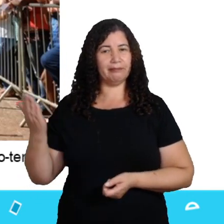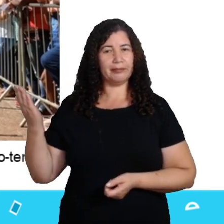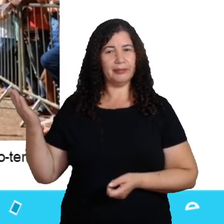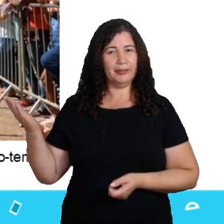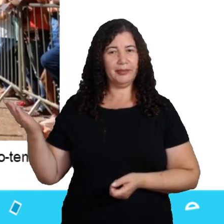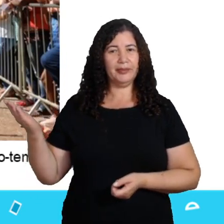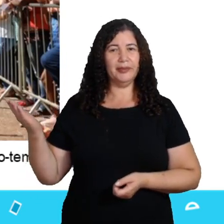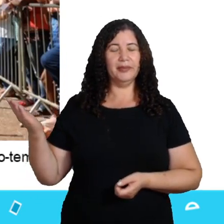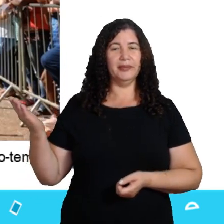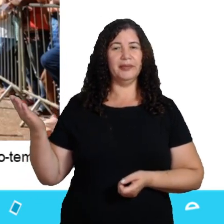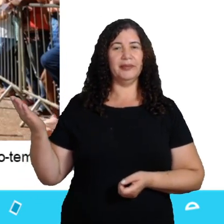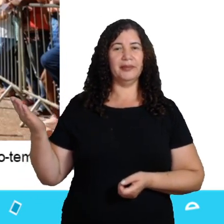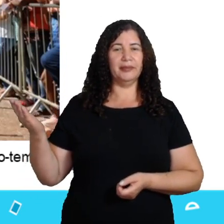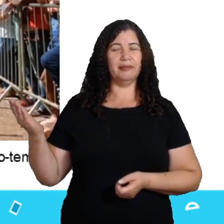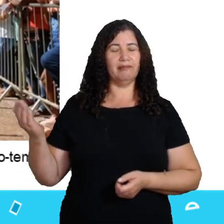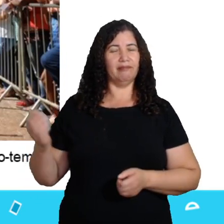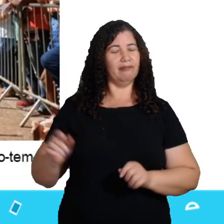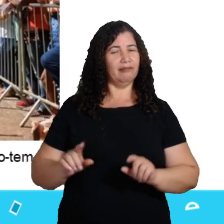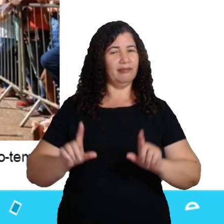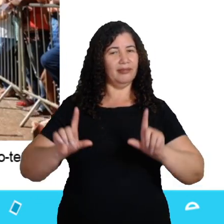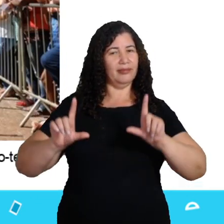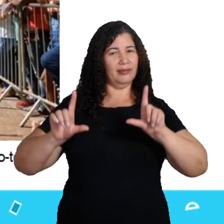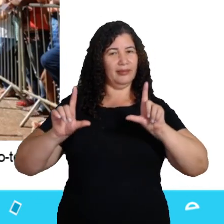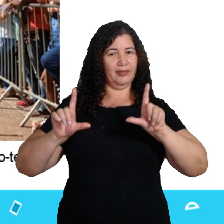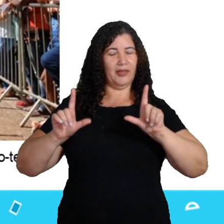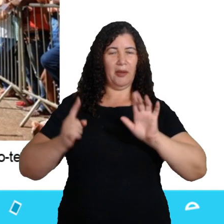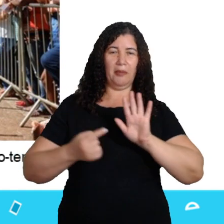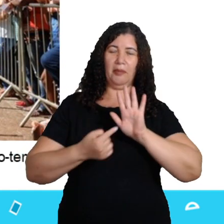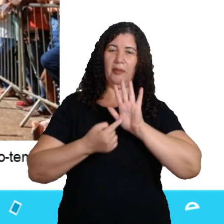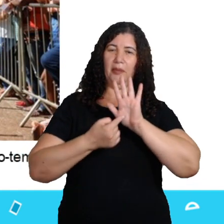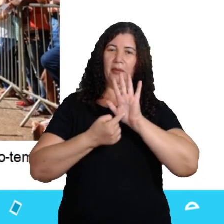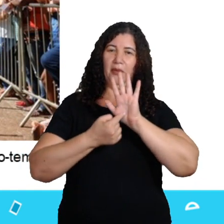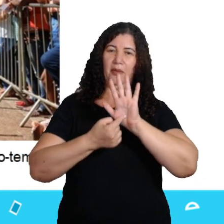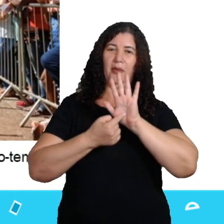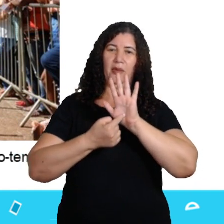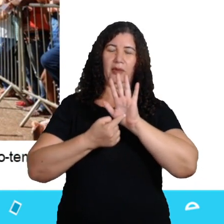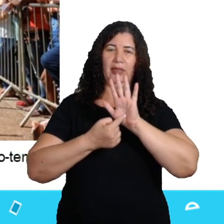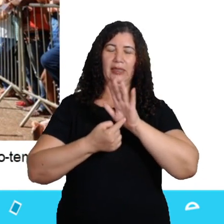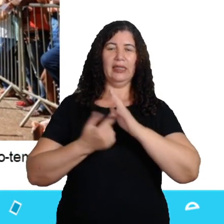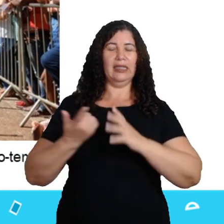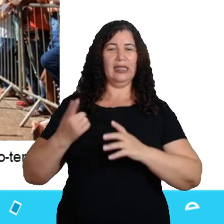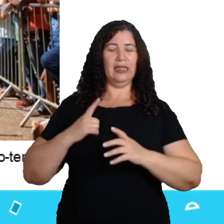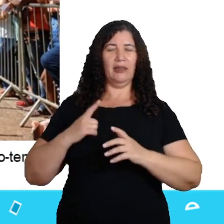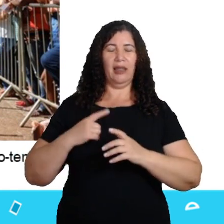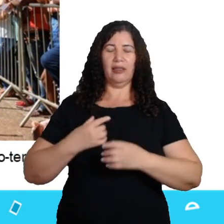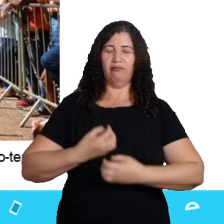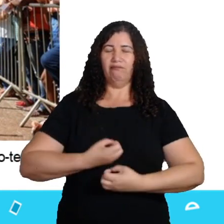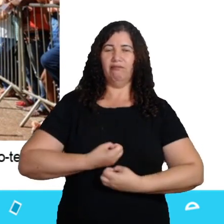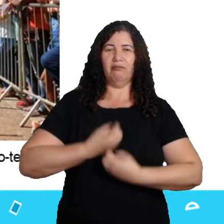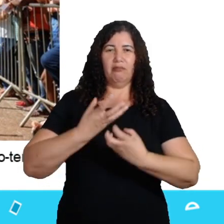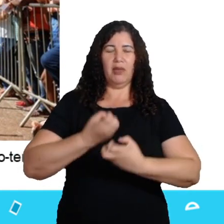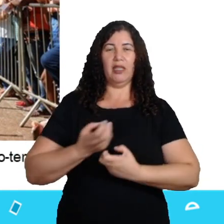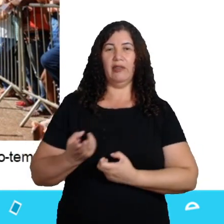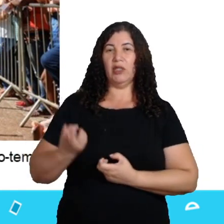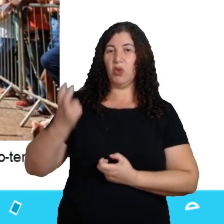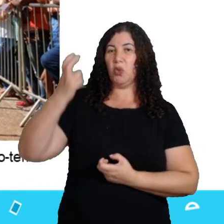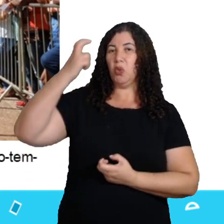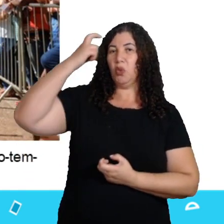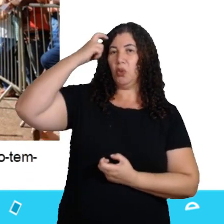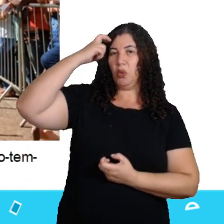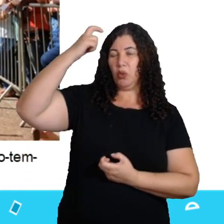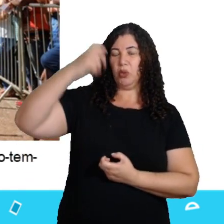para vocês uma imagem que representa uma das manifestações culturais